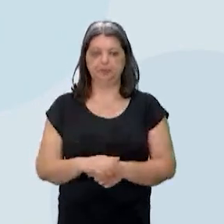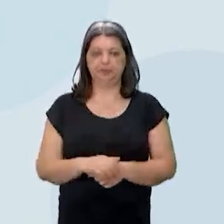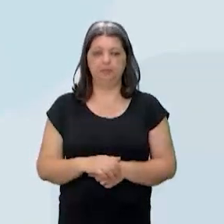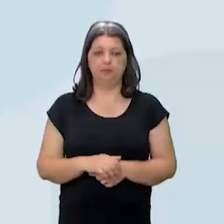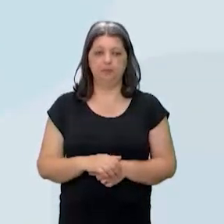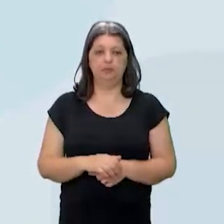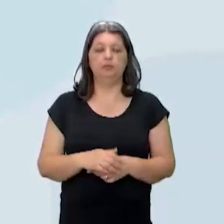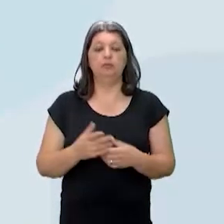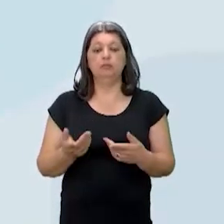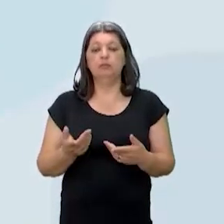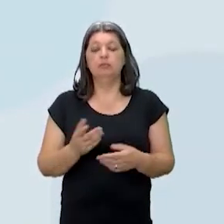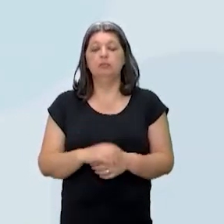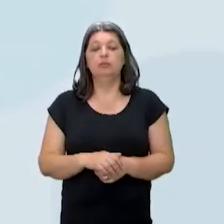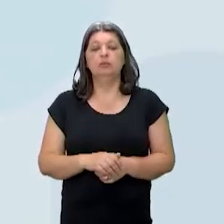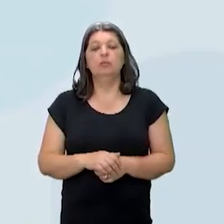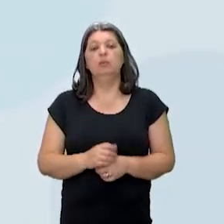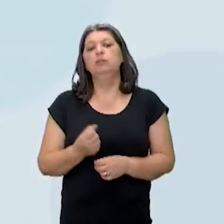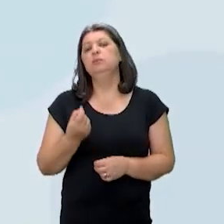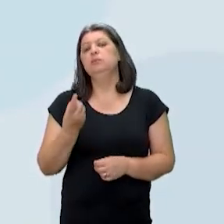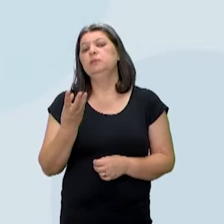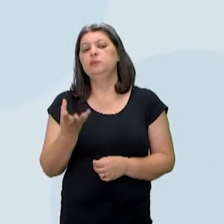centavos. Então, quanto